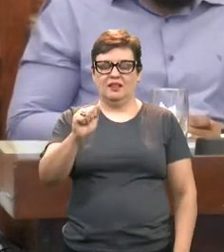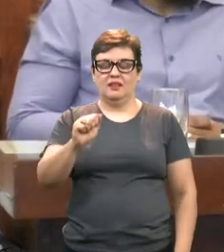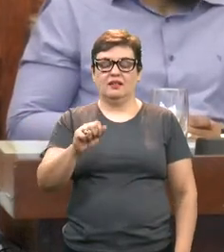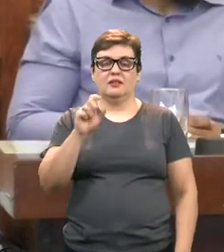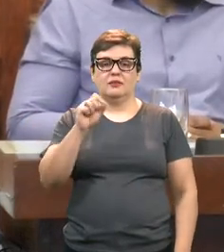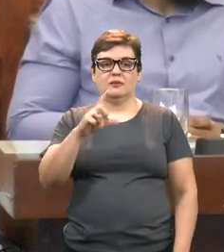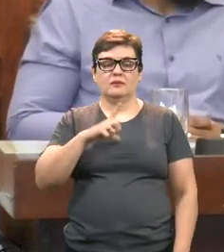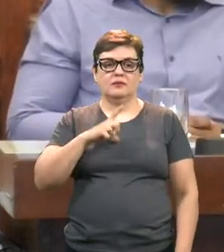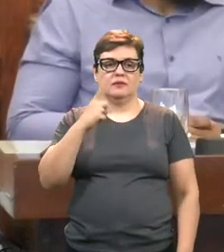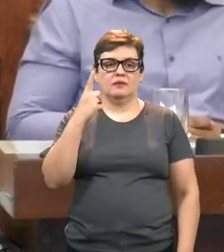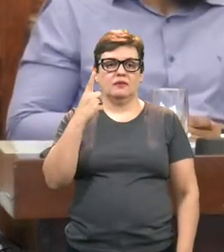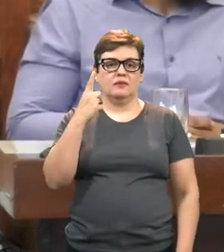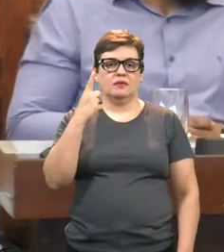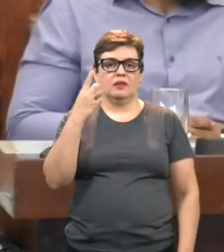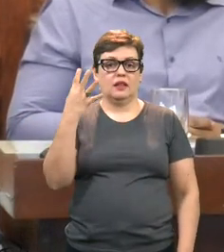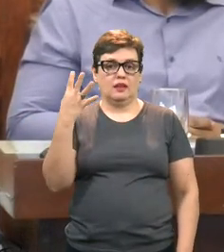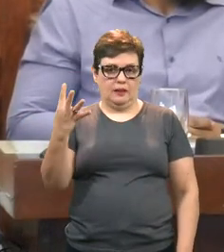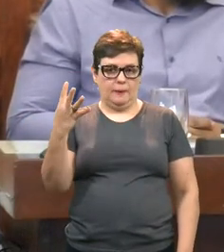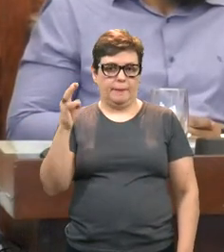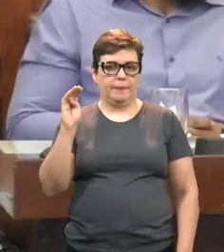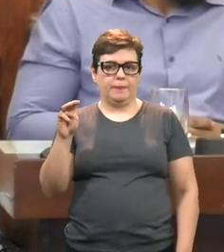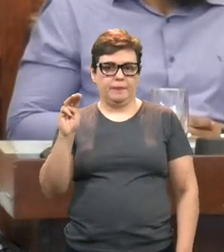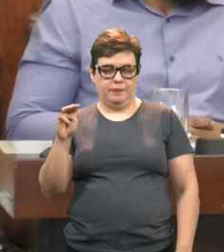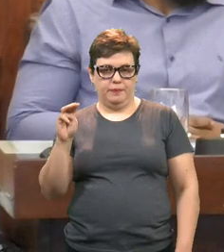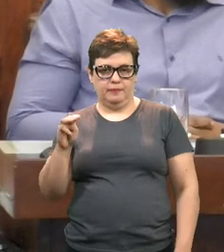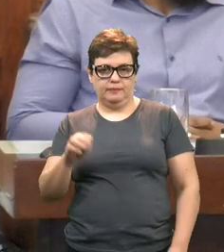que dispõe de 14 minutos.